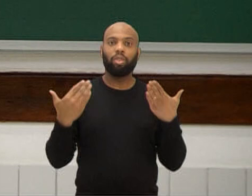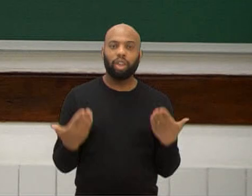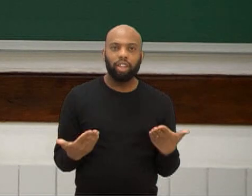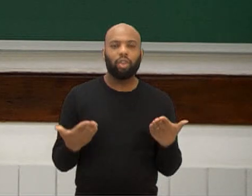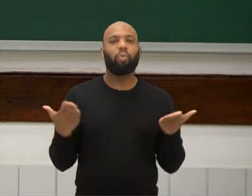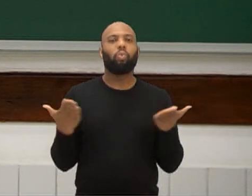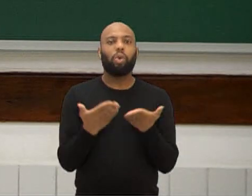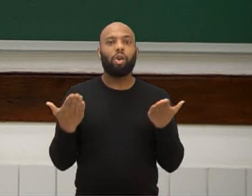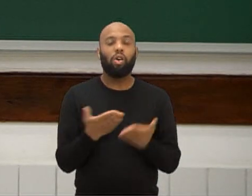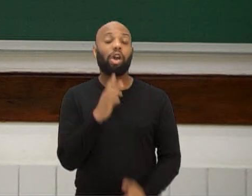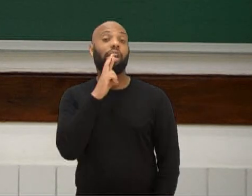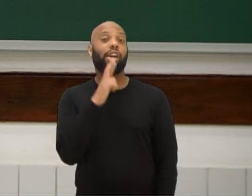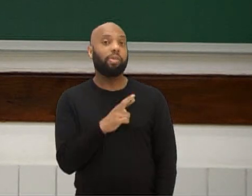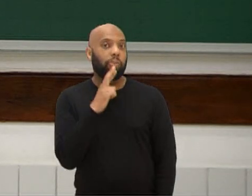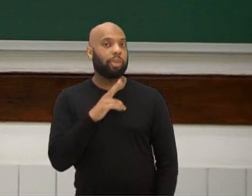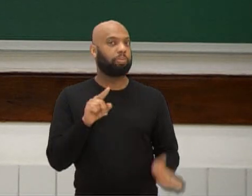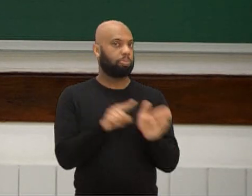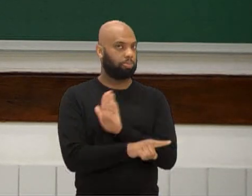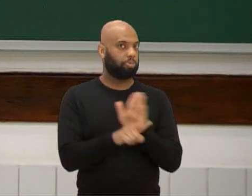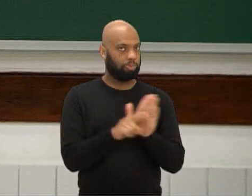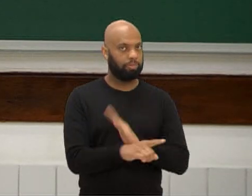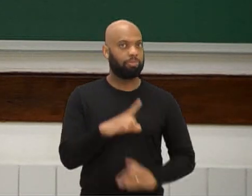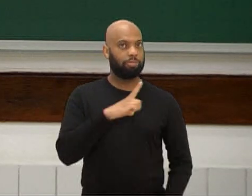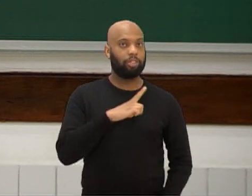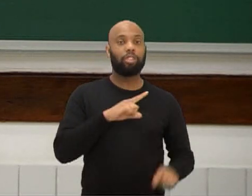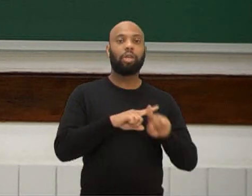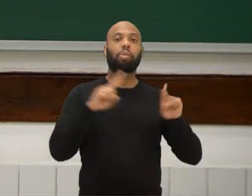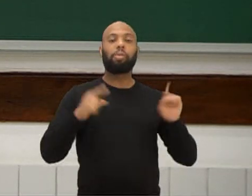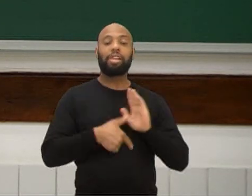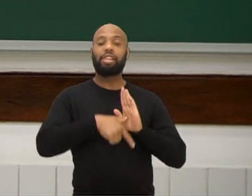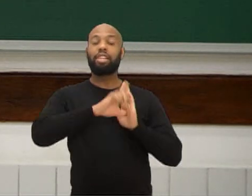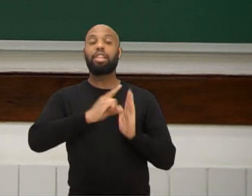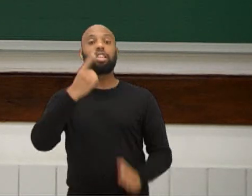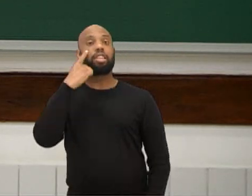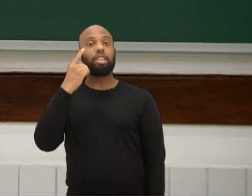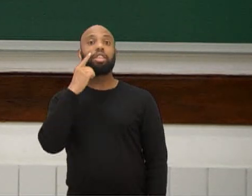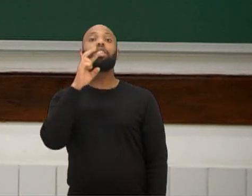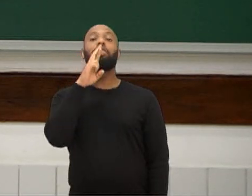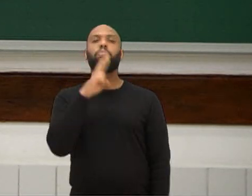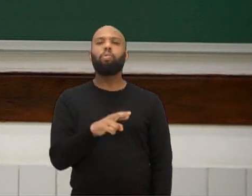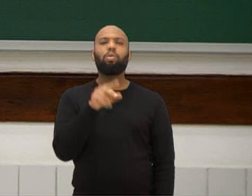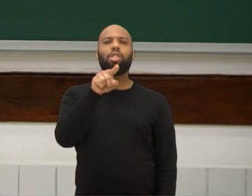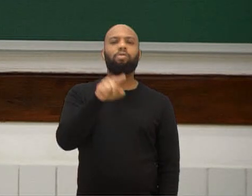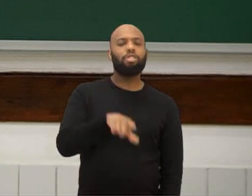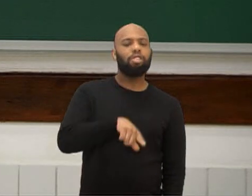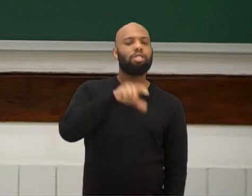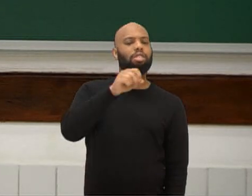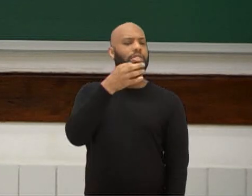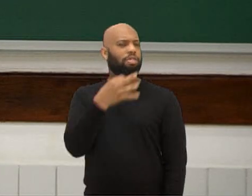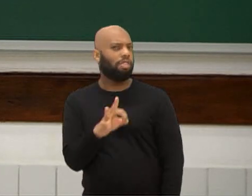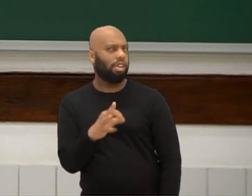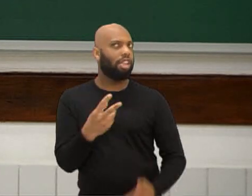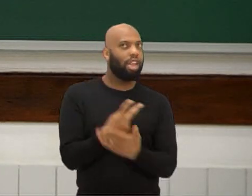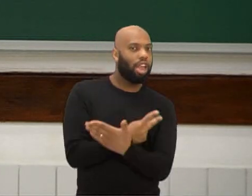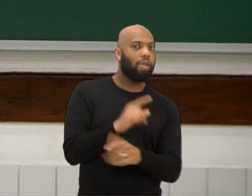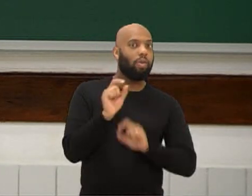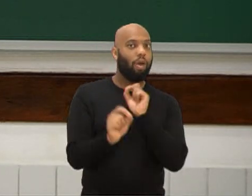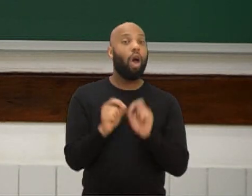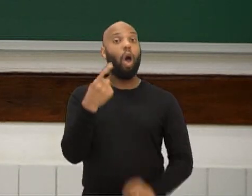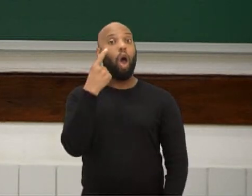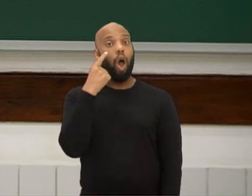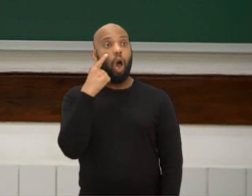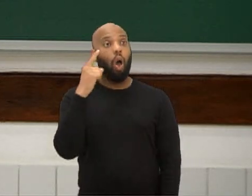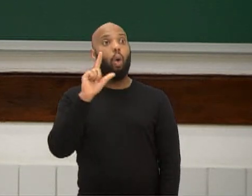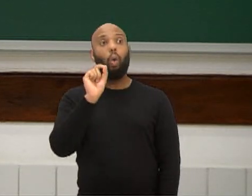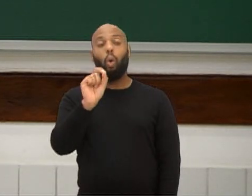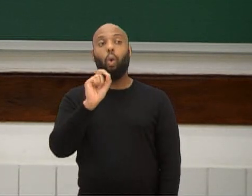então, vamos resolver a nossa atividade? Antes da gente ver que questões vocês acertaram ou não, não